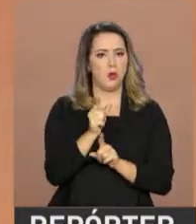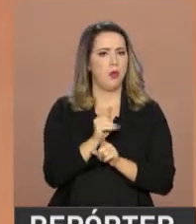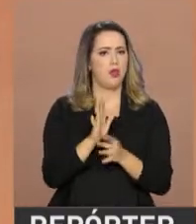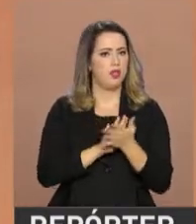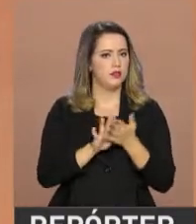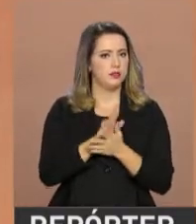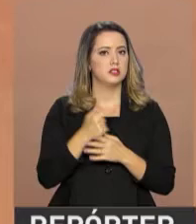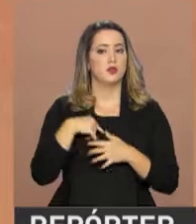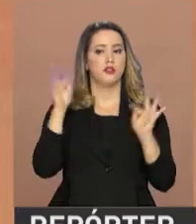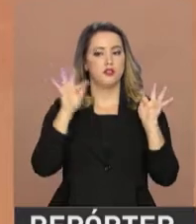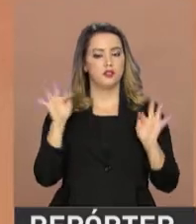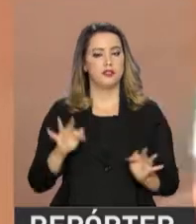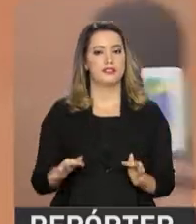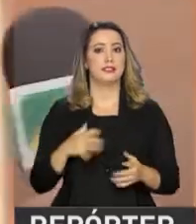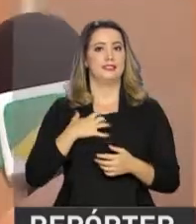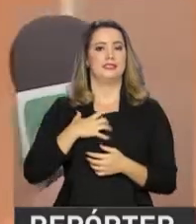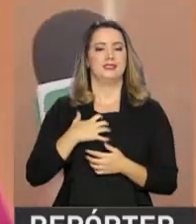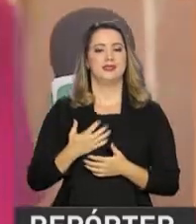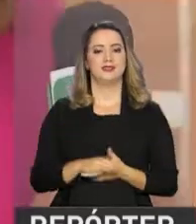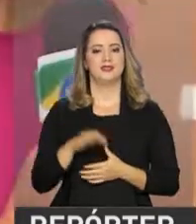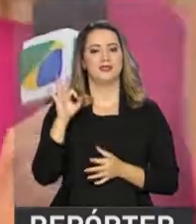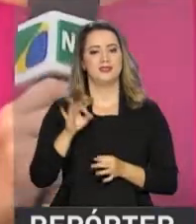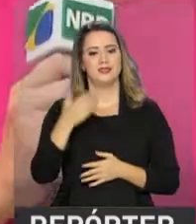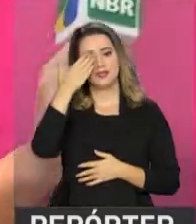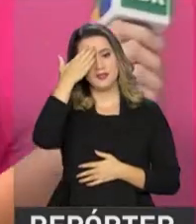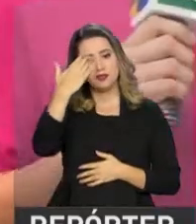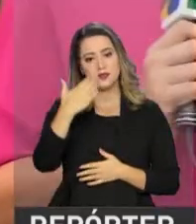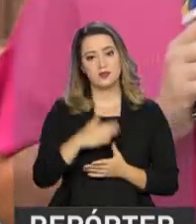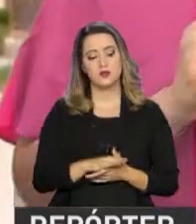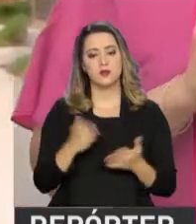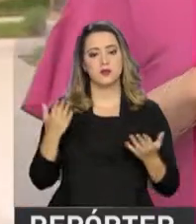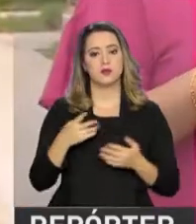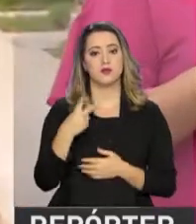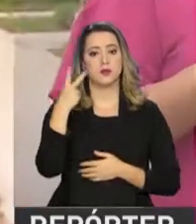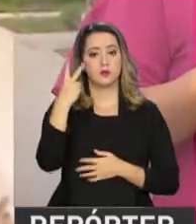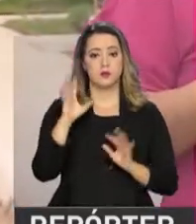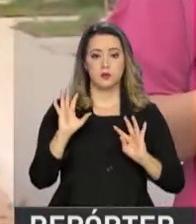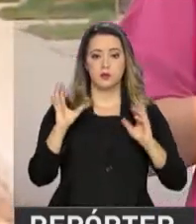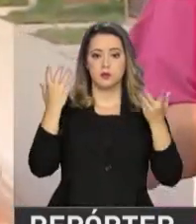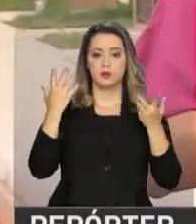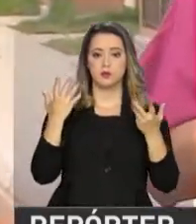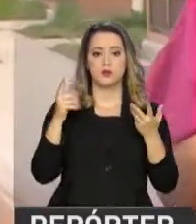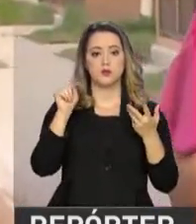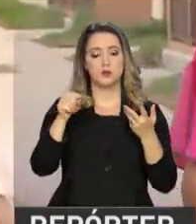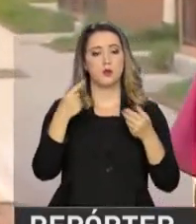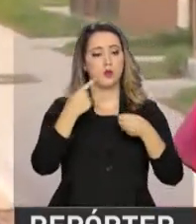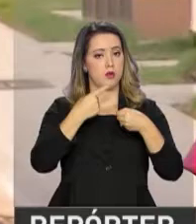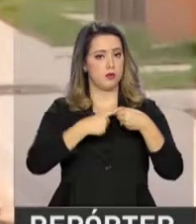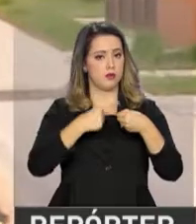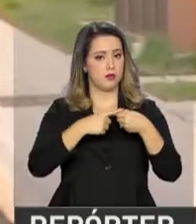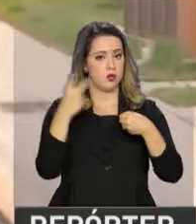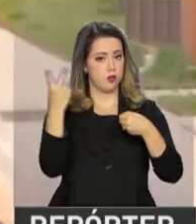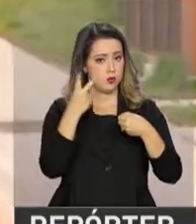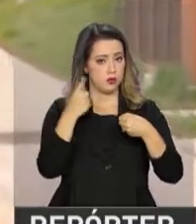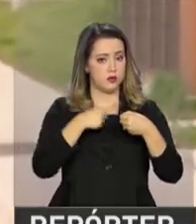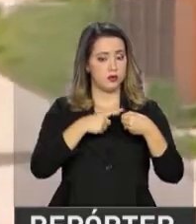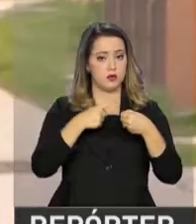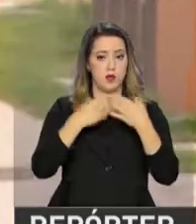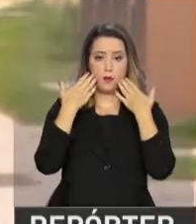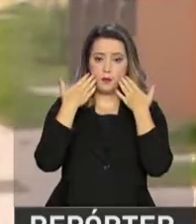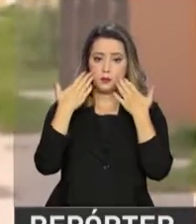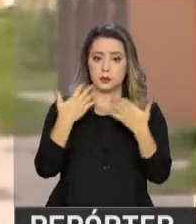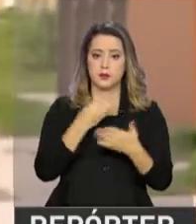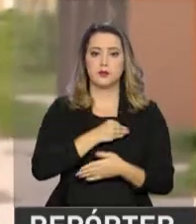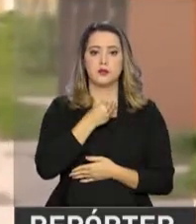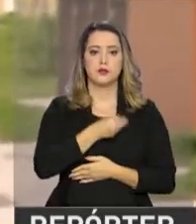e ansiosa aguardando amanhã a festa obrigado e as duas cerimônias tanto em americana quanto limeira serão transmitidas